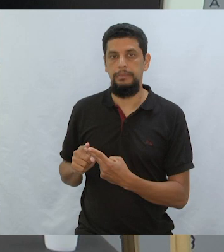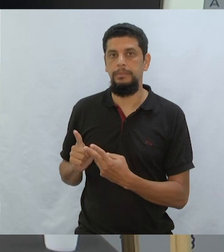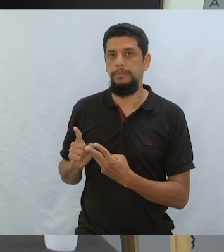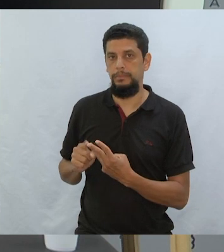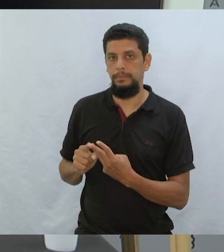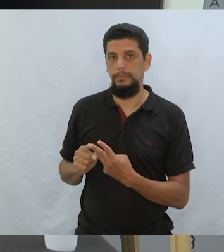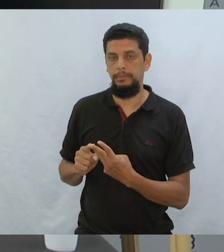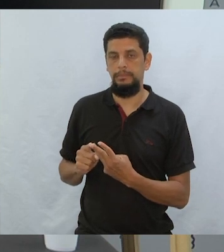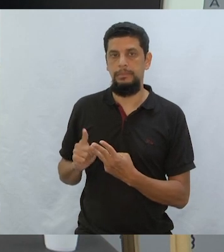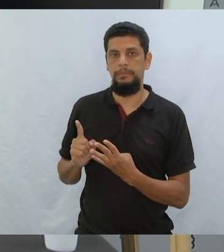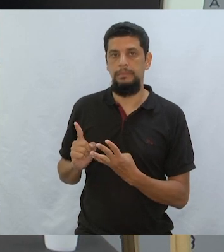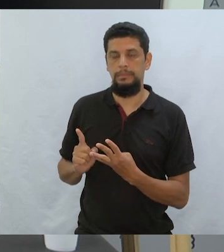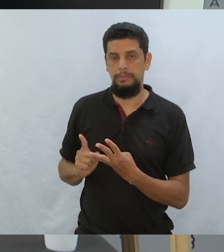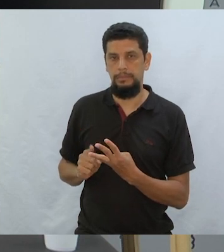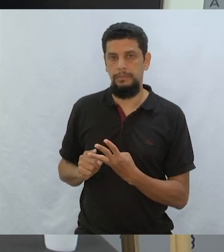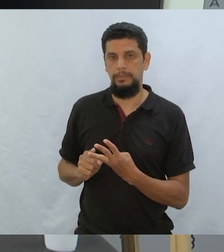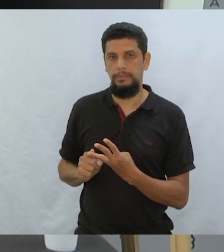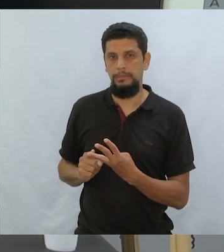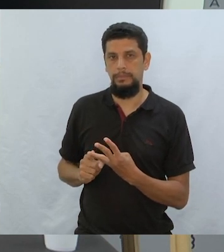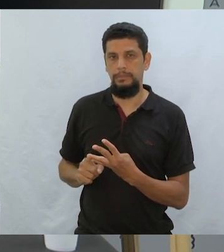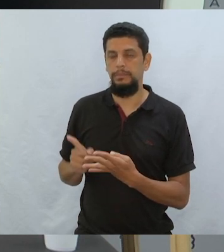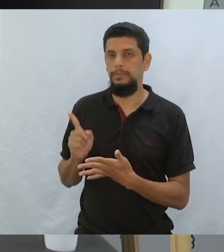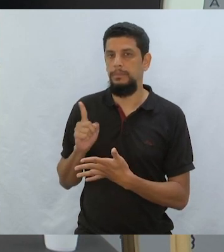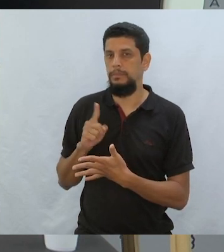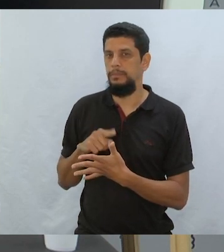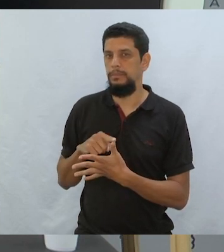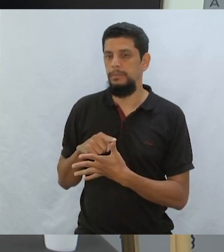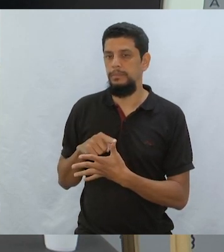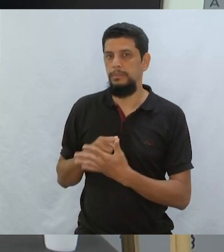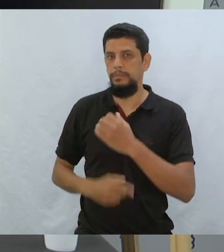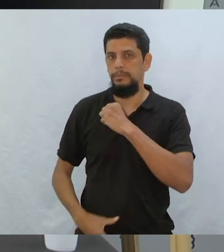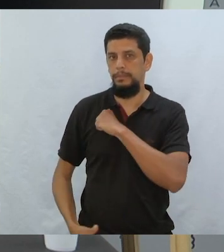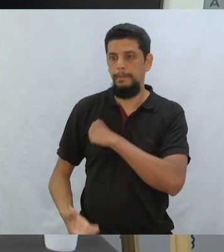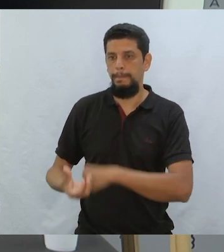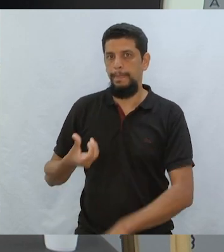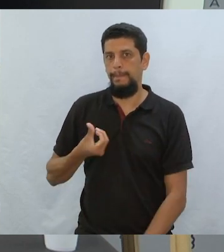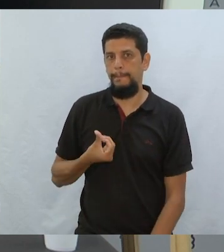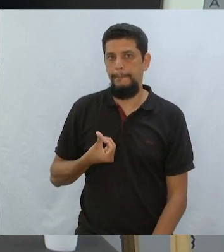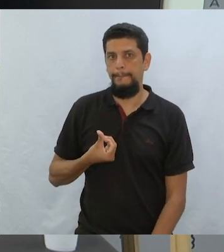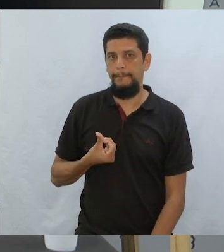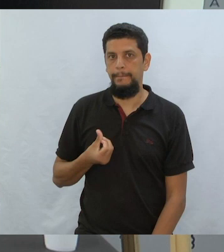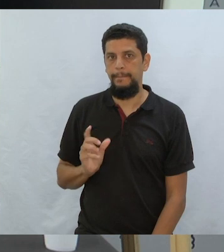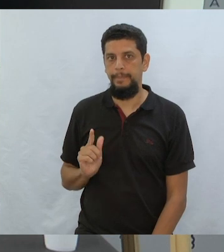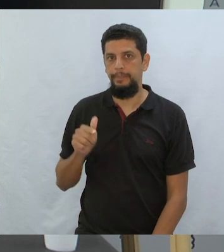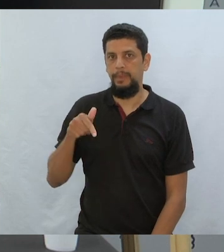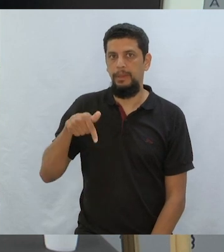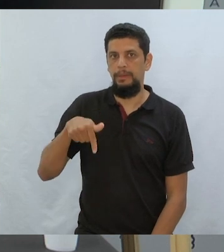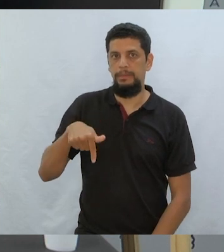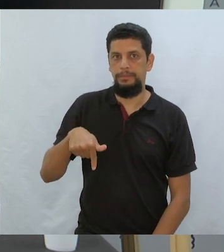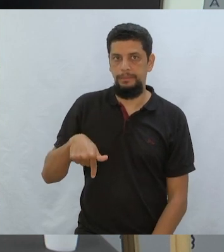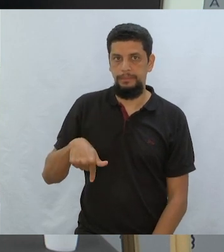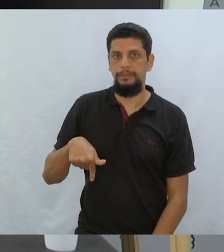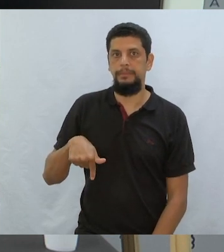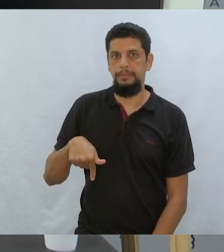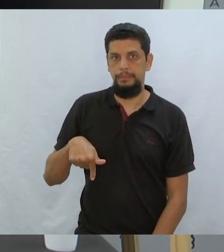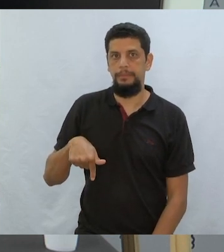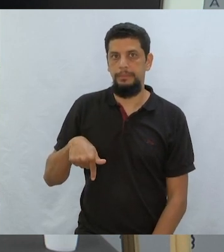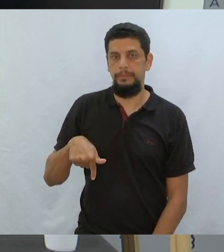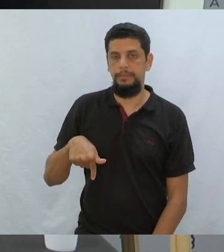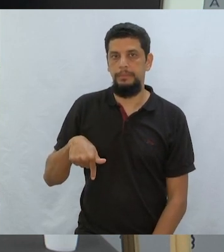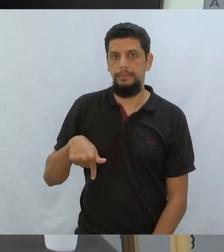2, 3, 4, 5,